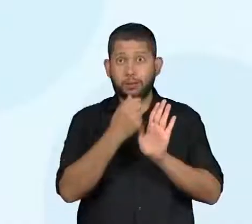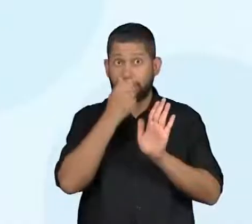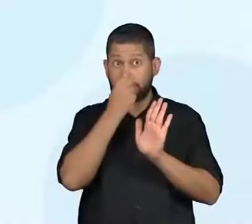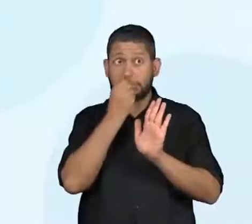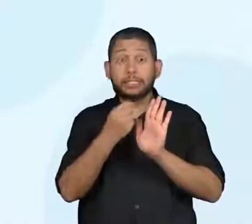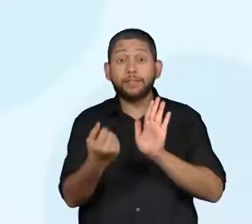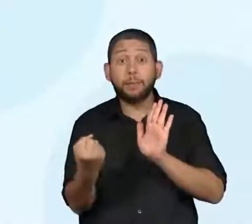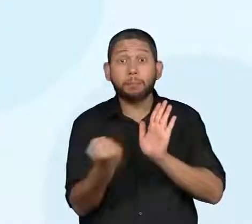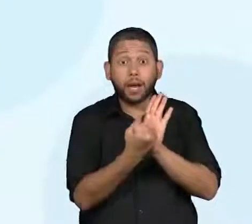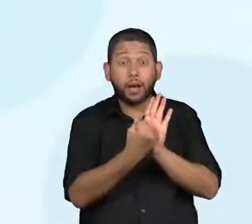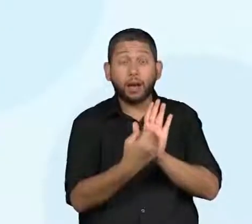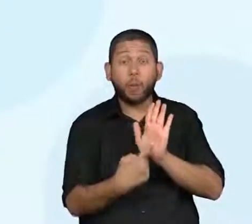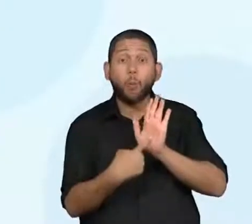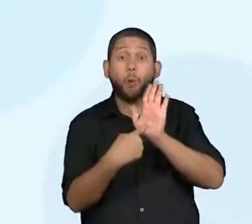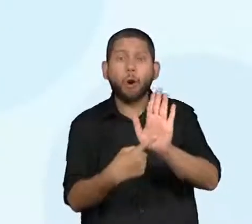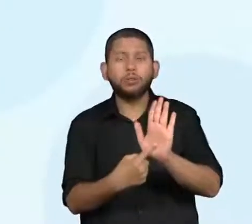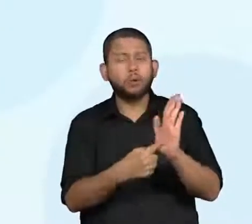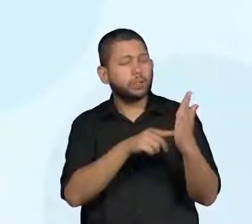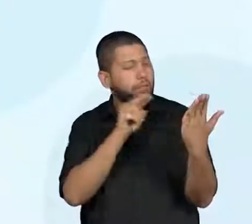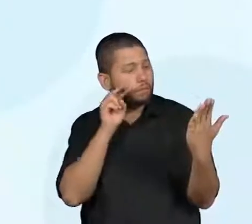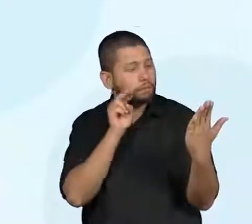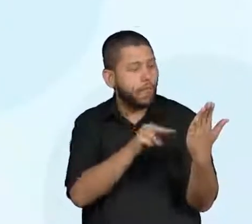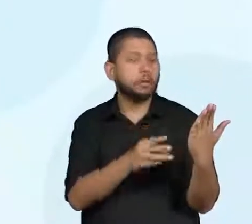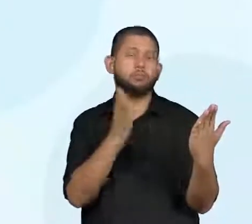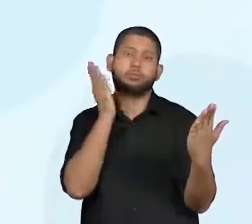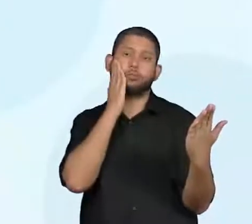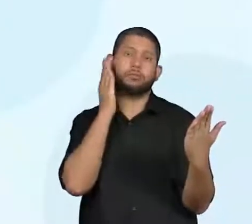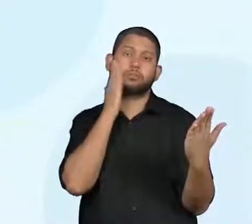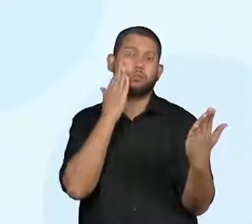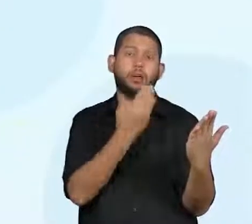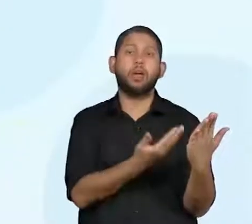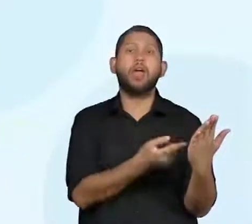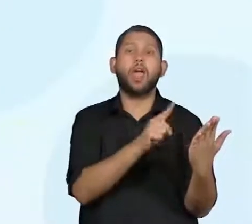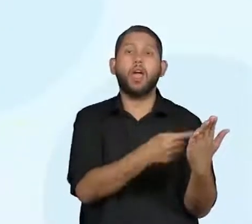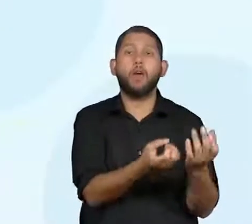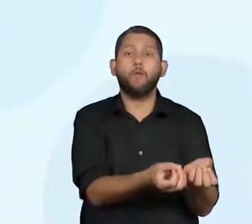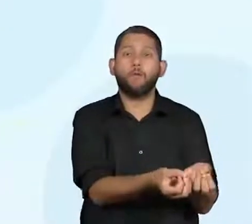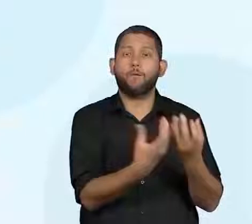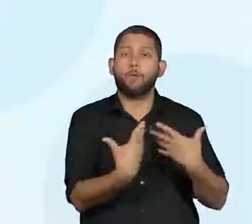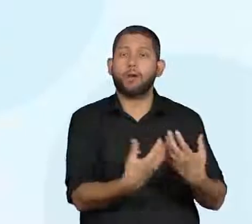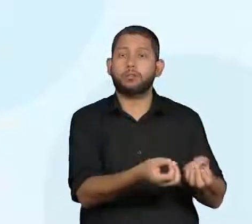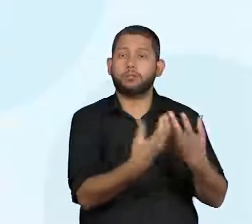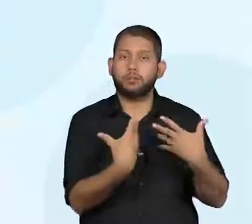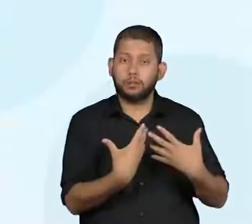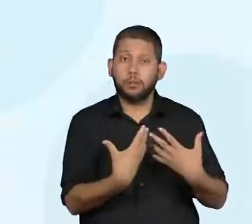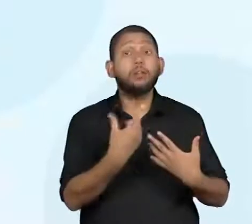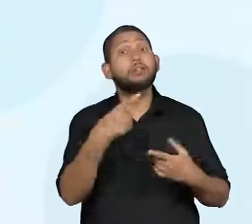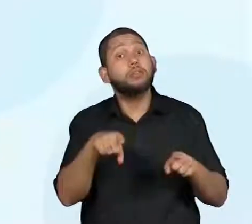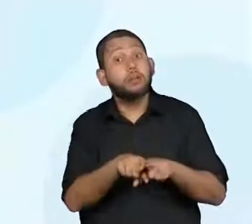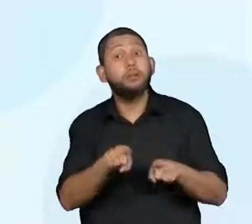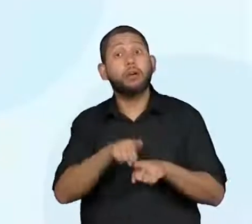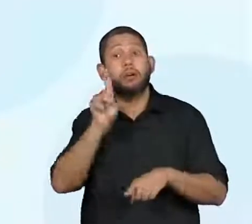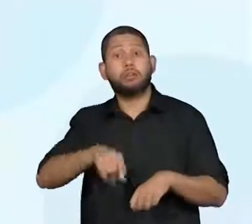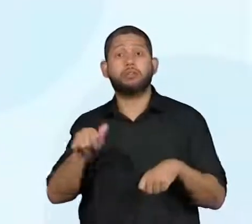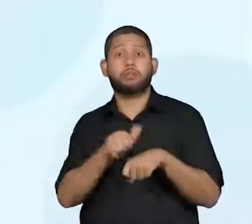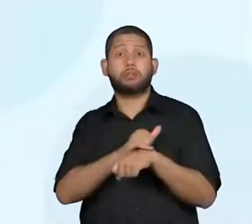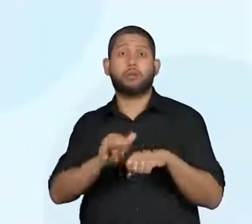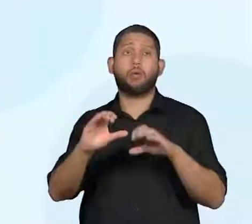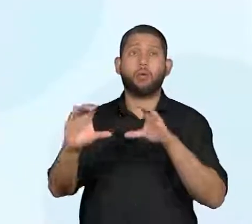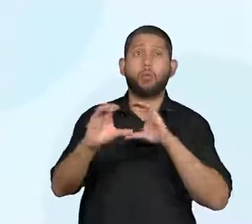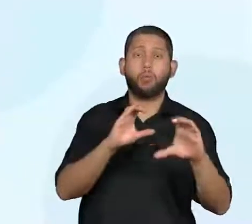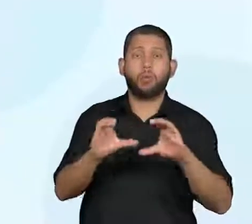que pode transmitir uma informação e uma forma de comunicação